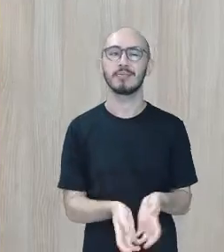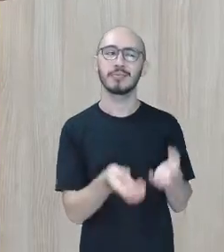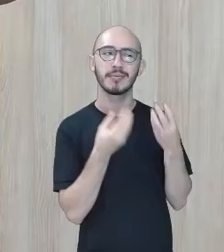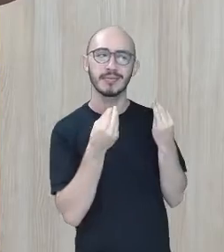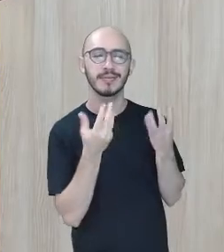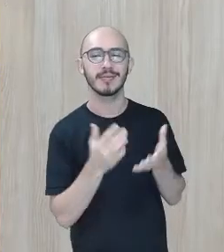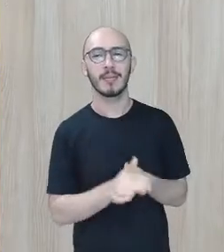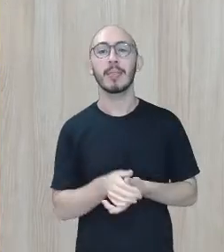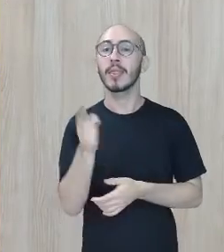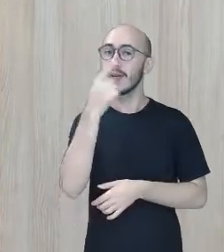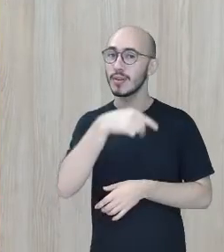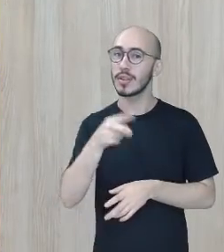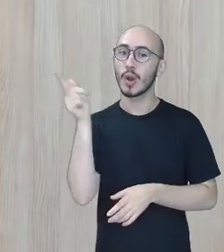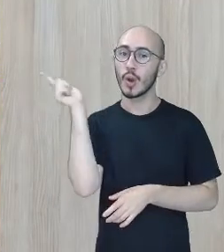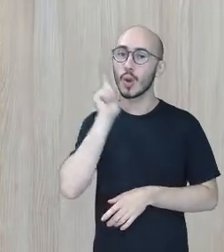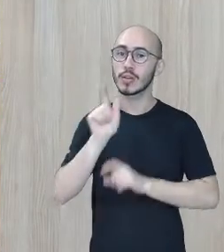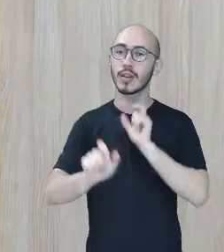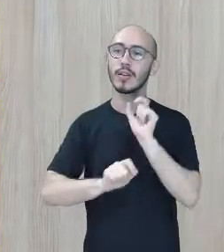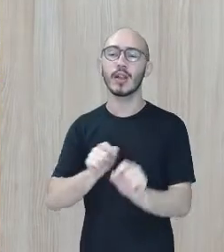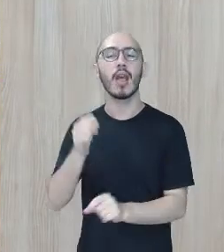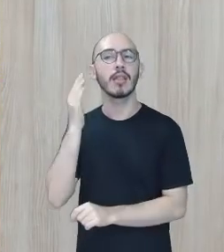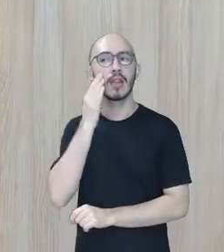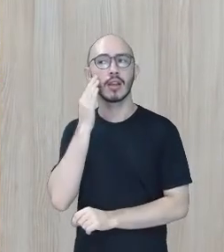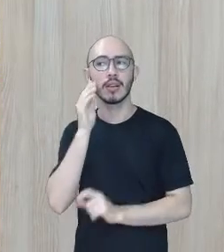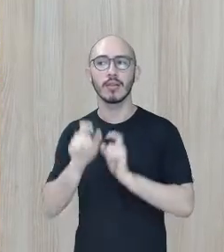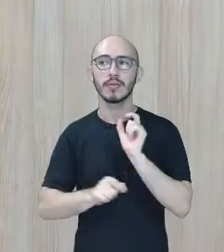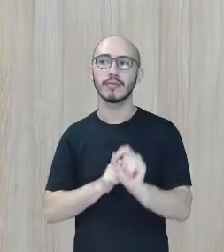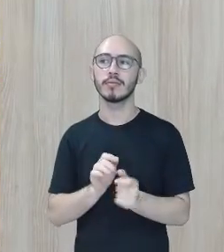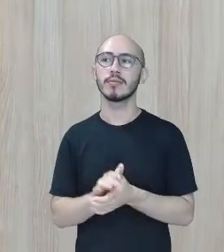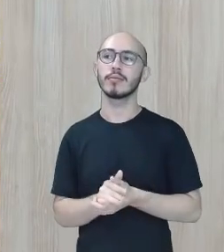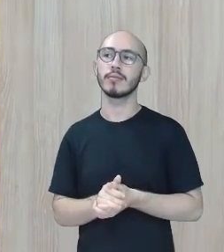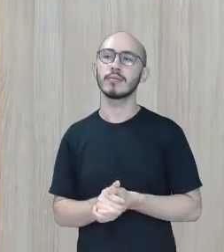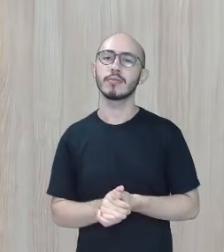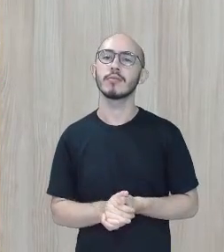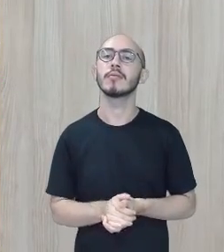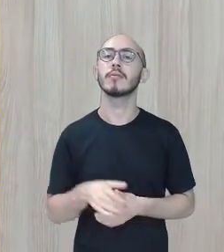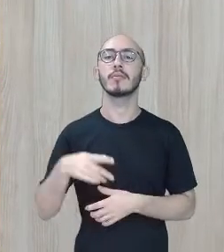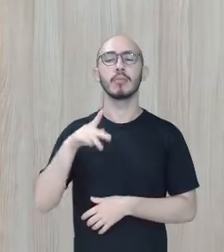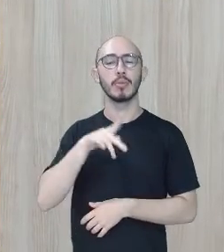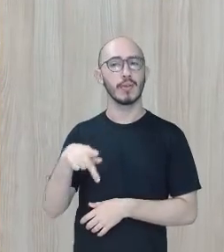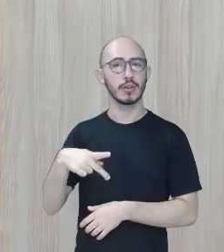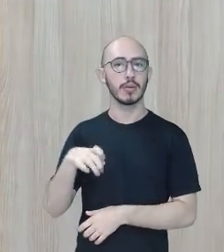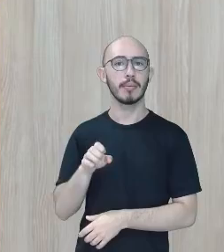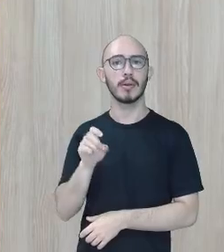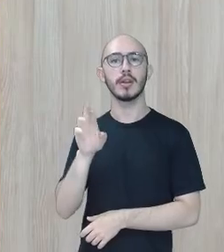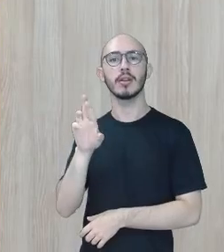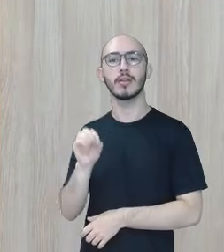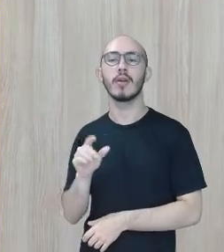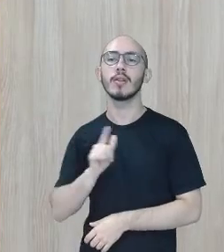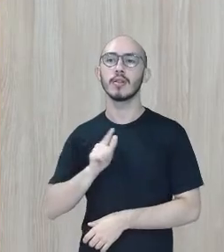consegue ter a ideia de tipo, opa, Pedro, ele tem